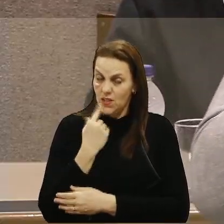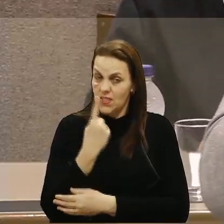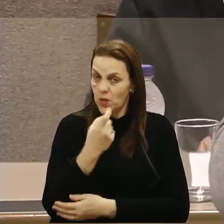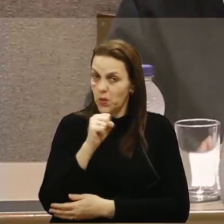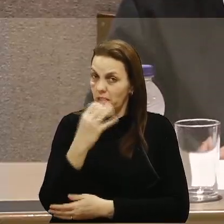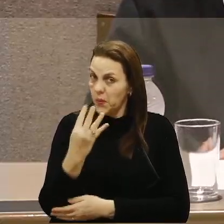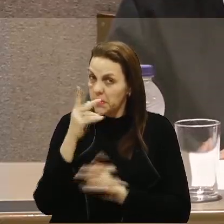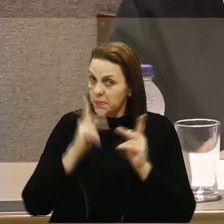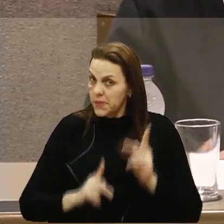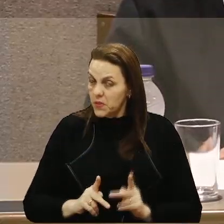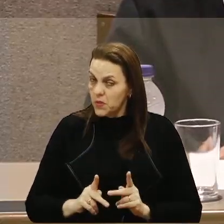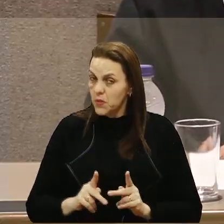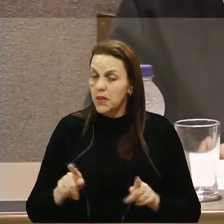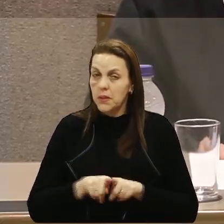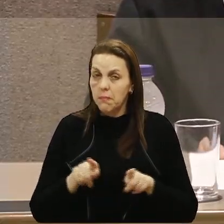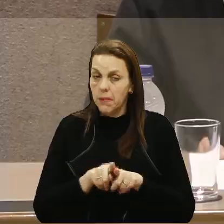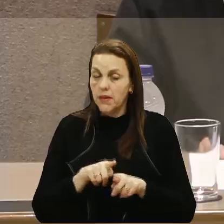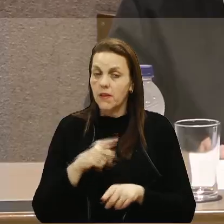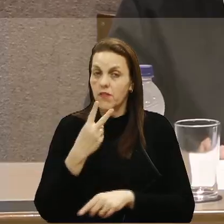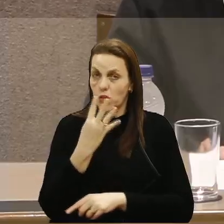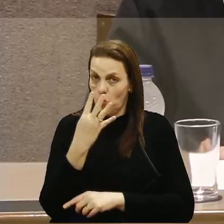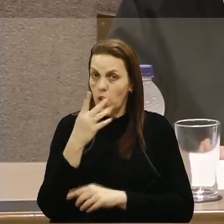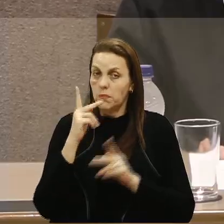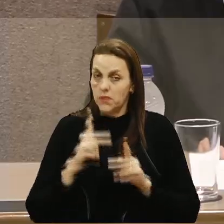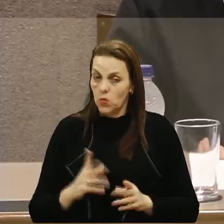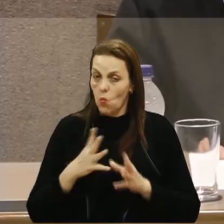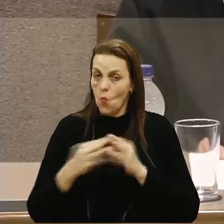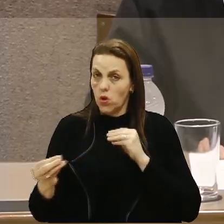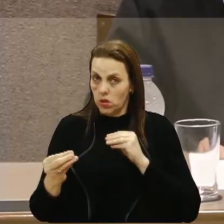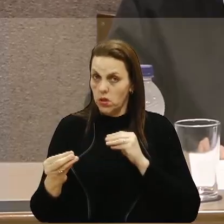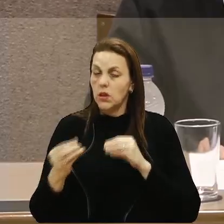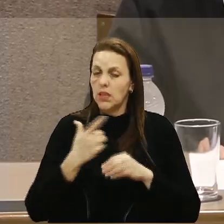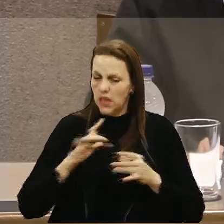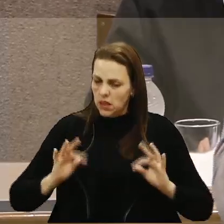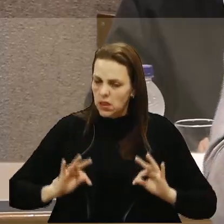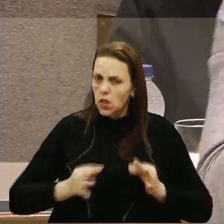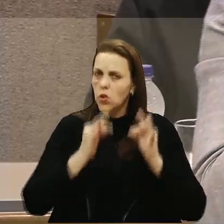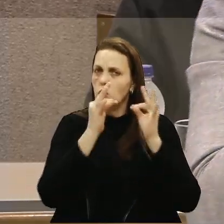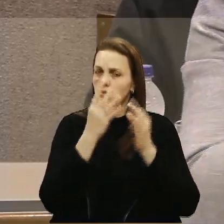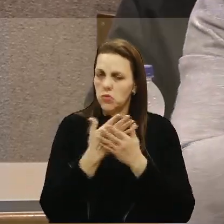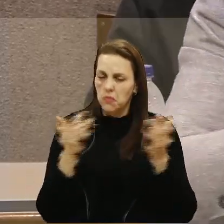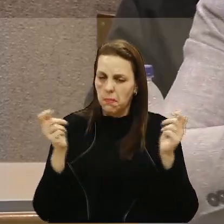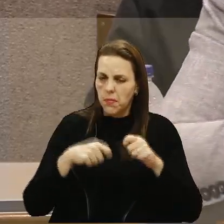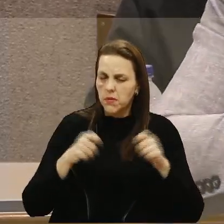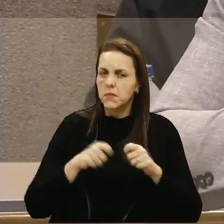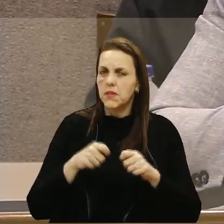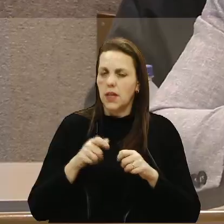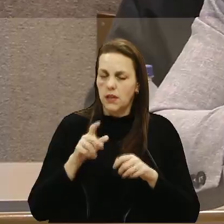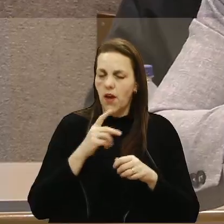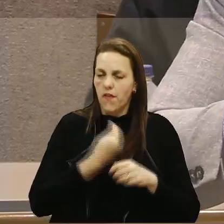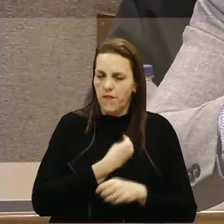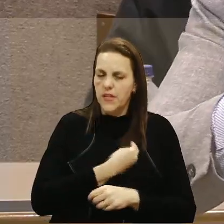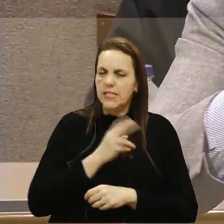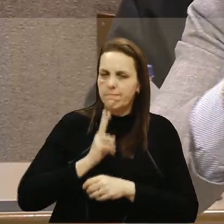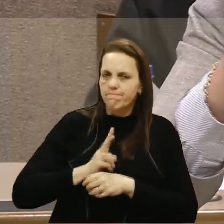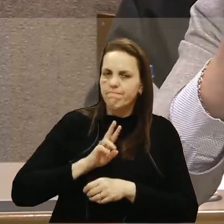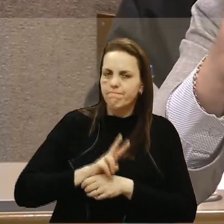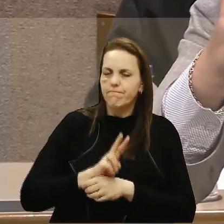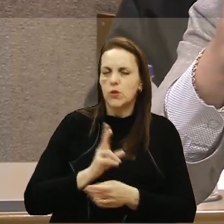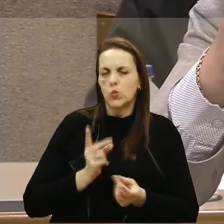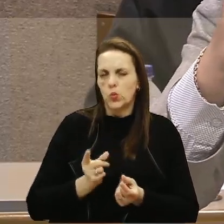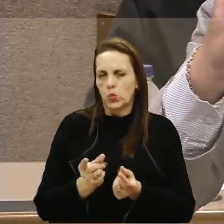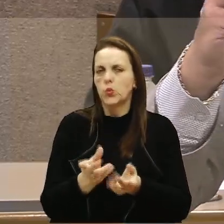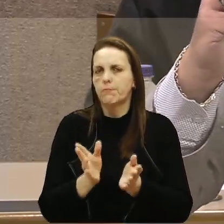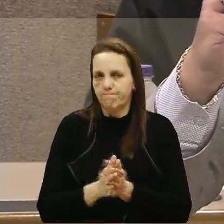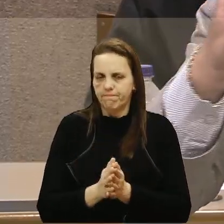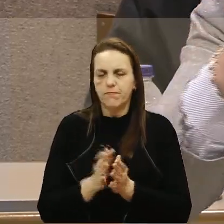temos 24 pessoas desaparecidas. Com tecnologia eficiente, muitas dessas vidas poderiam ter sido preservadas. Então, eu convido os nobres colegas,